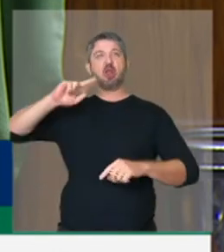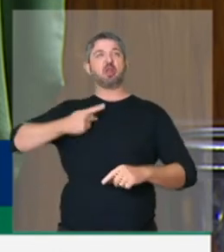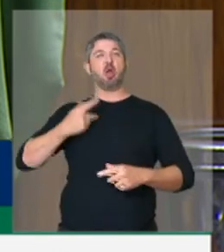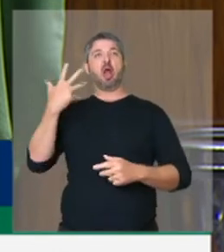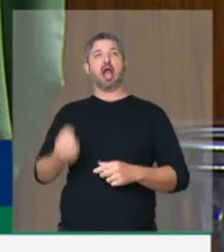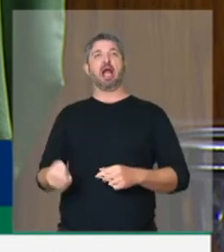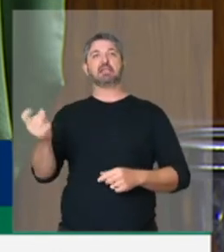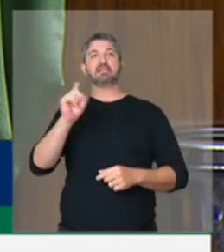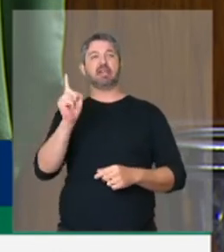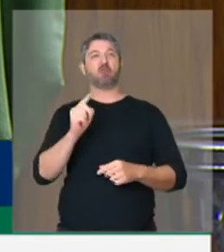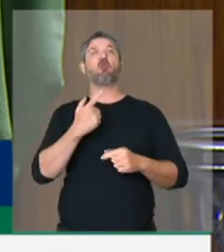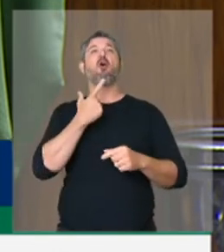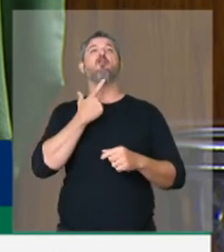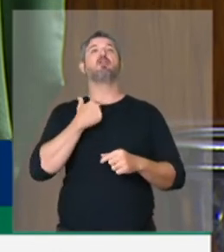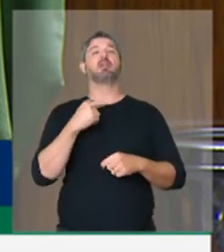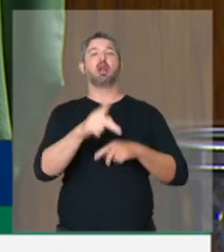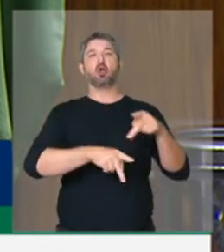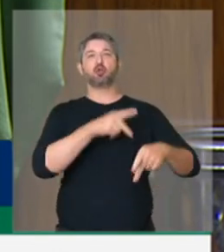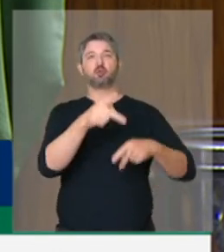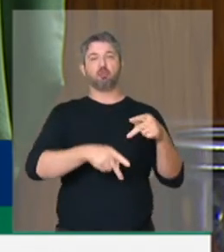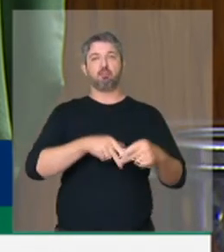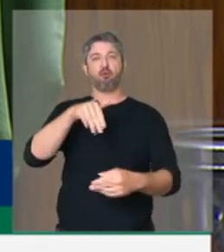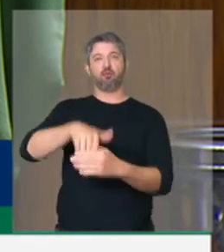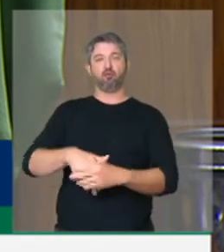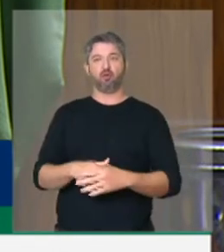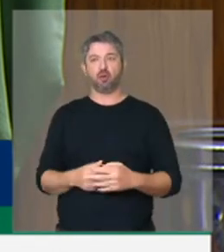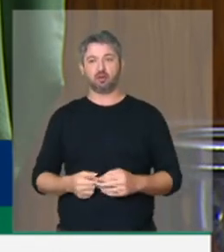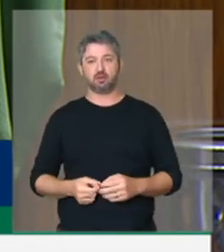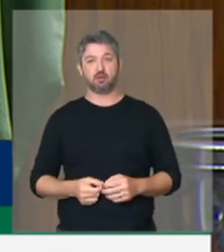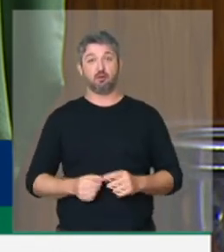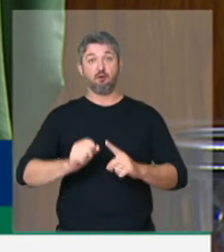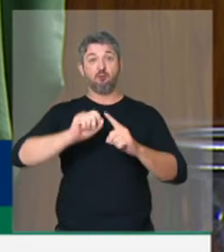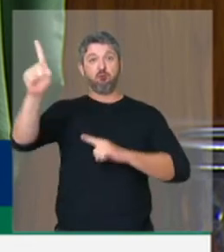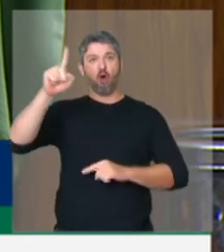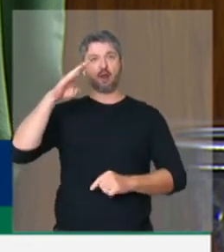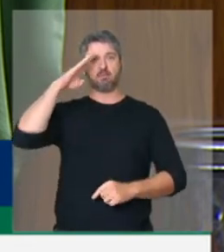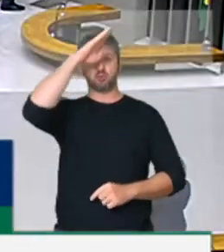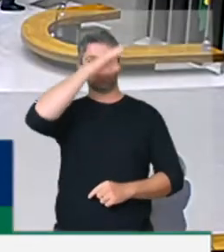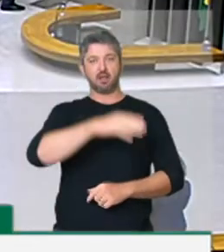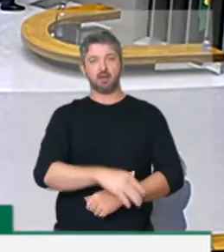do povo transcrita nas urnas. Fora Bolsonaro!